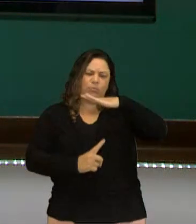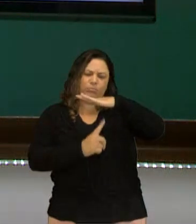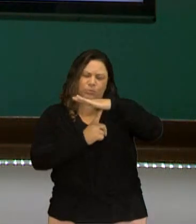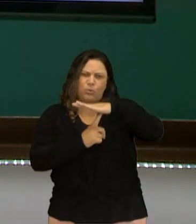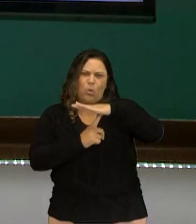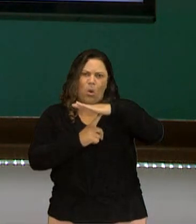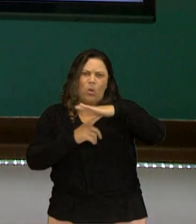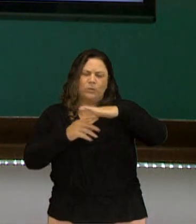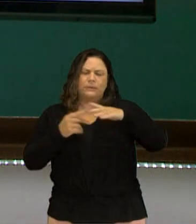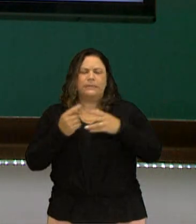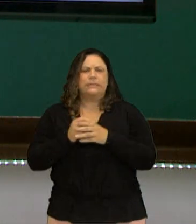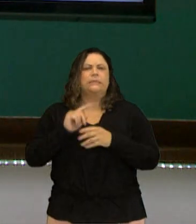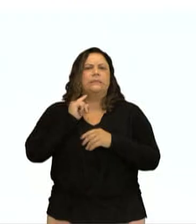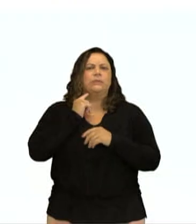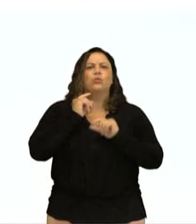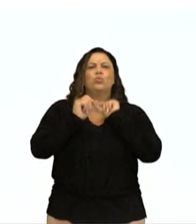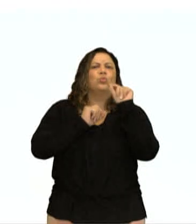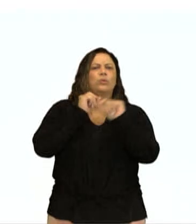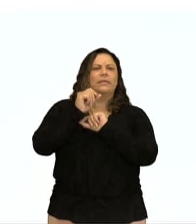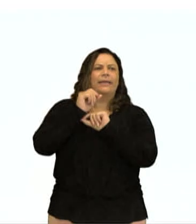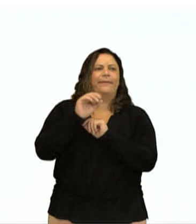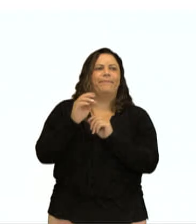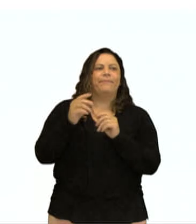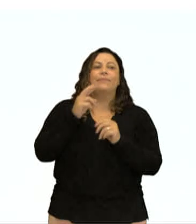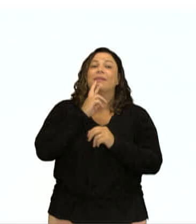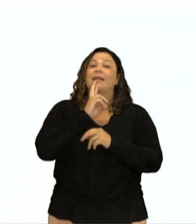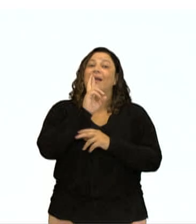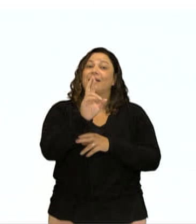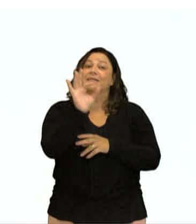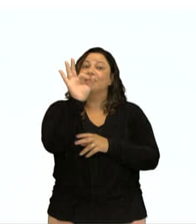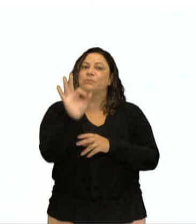objeto enferrujado, pronto, matou